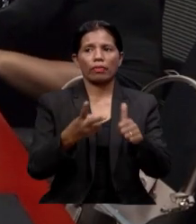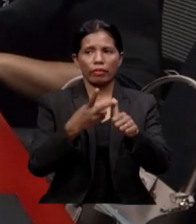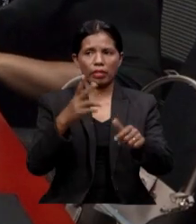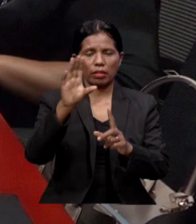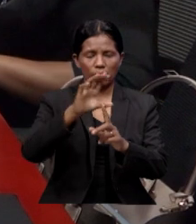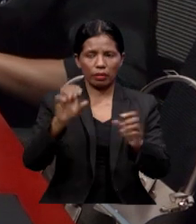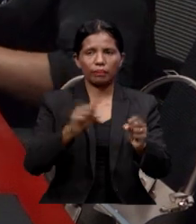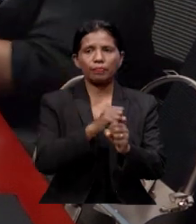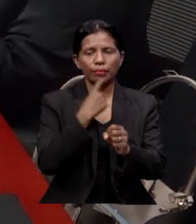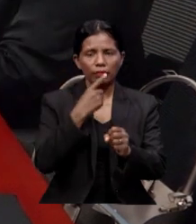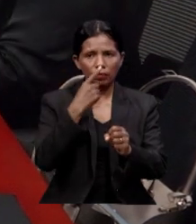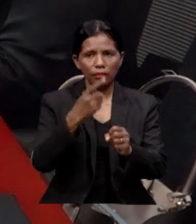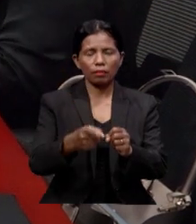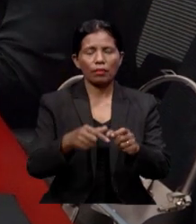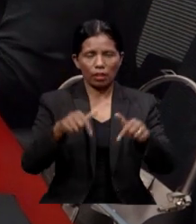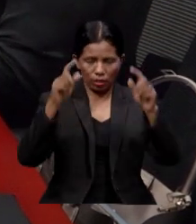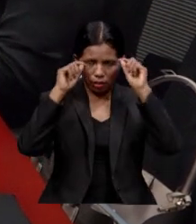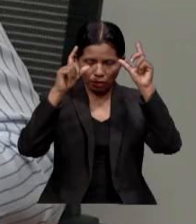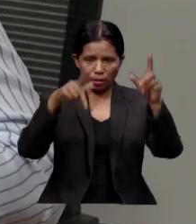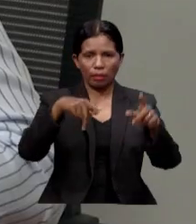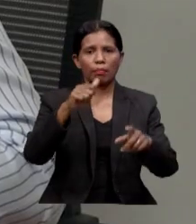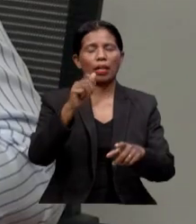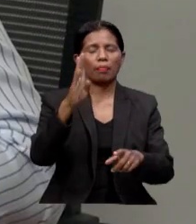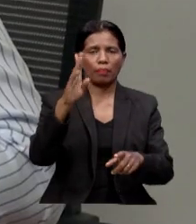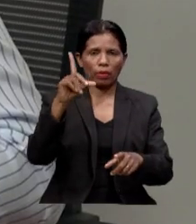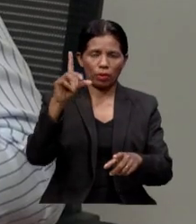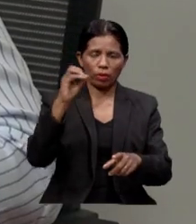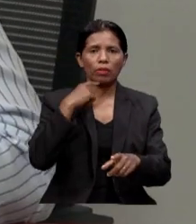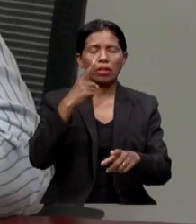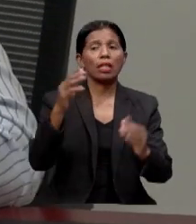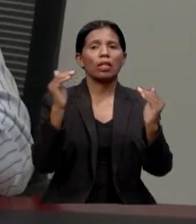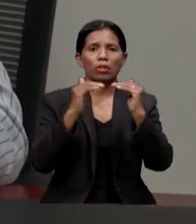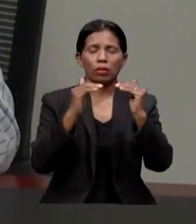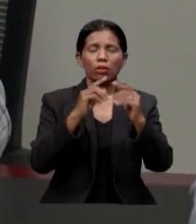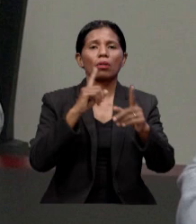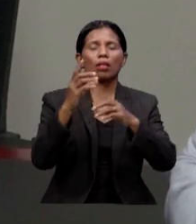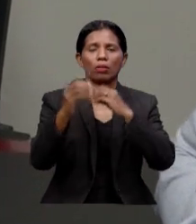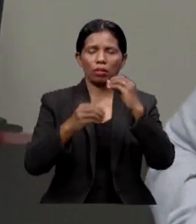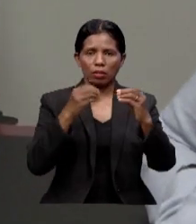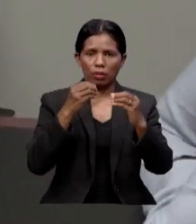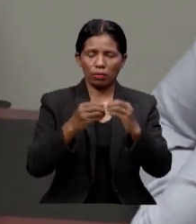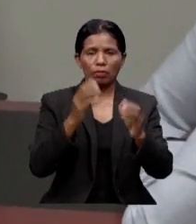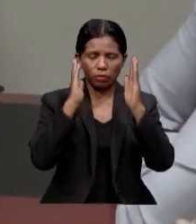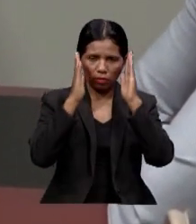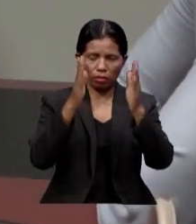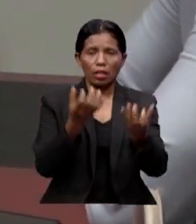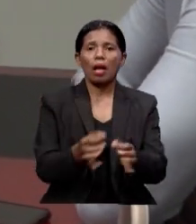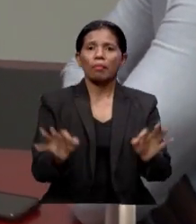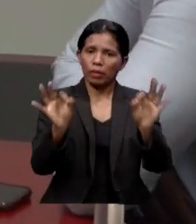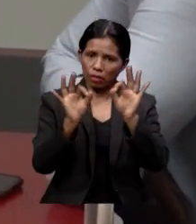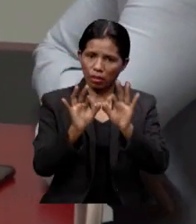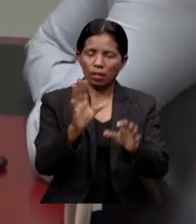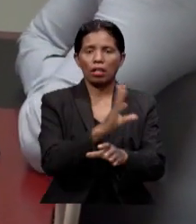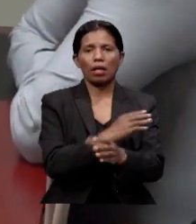na Missão Japão e Timor-Leste, Pablo López Murphy Hateten, encontrou-ne com a mosca com a perspectiva principal na vida